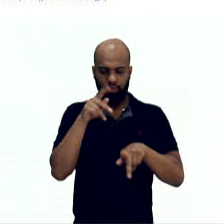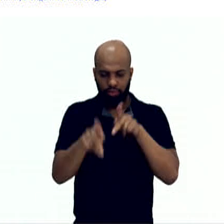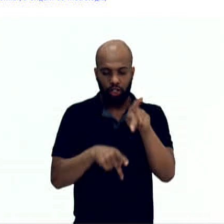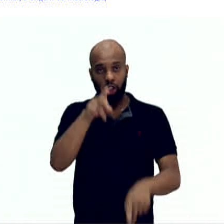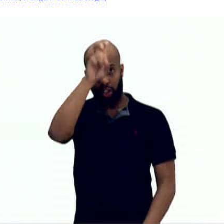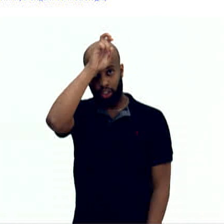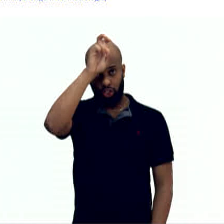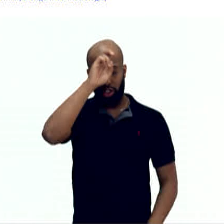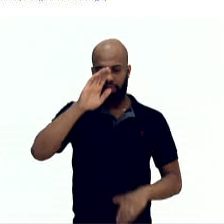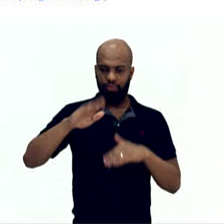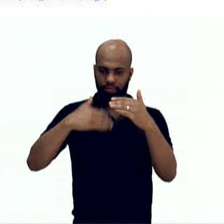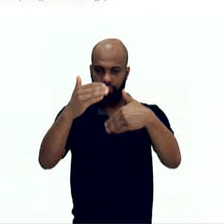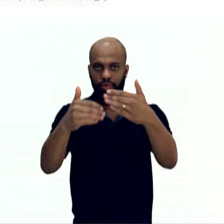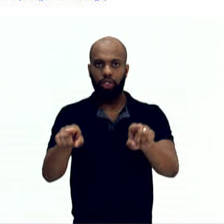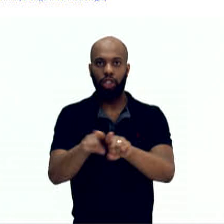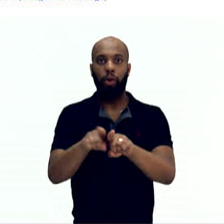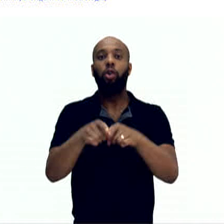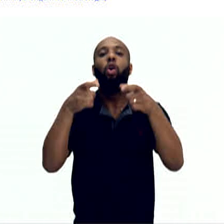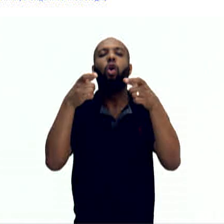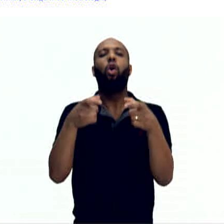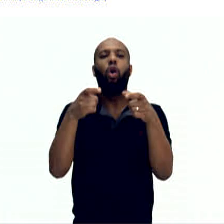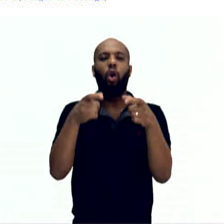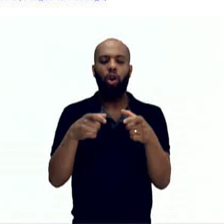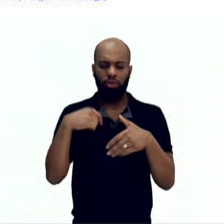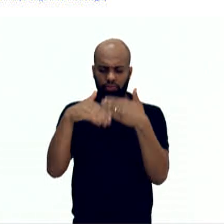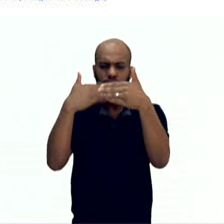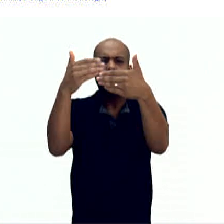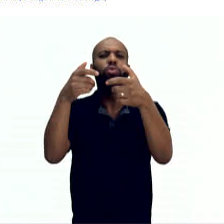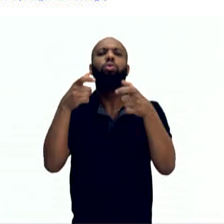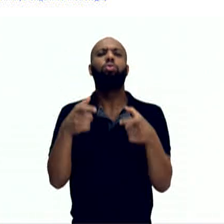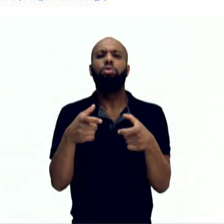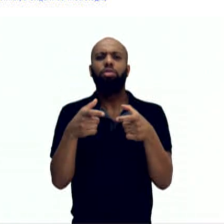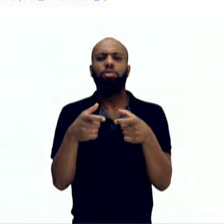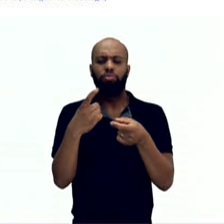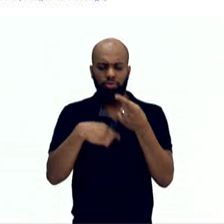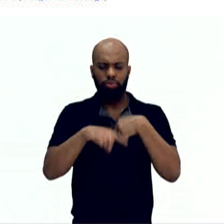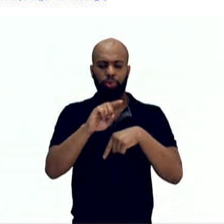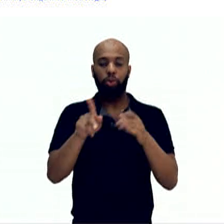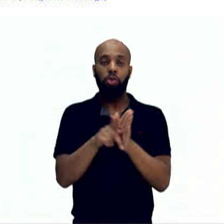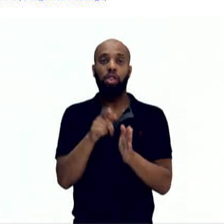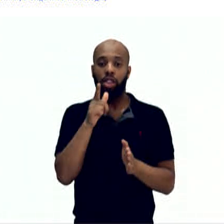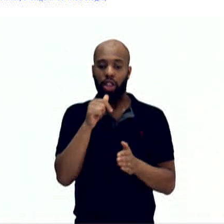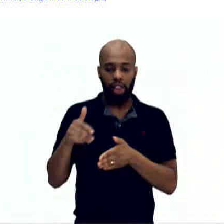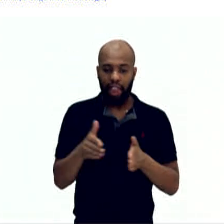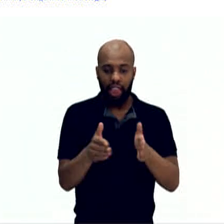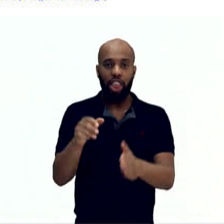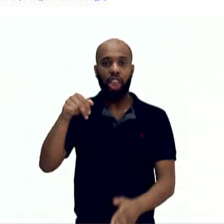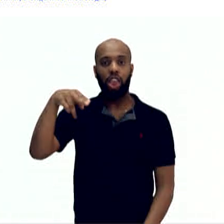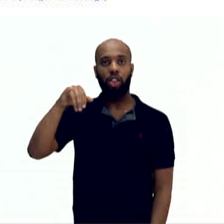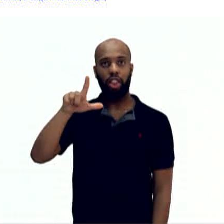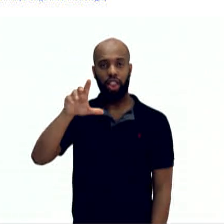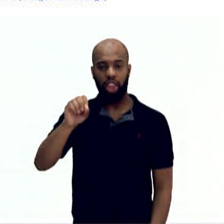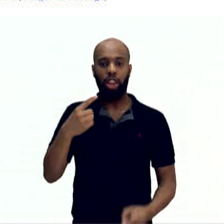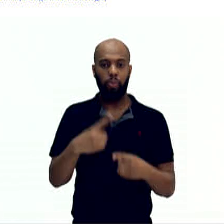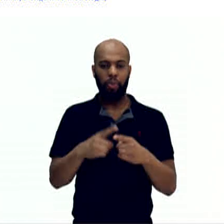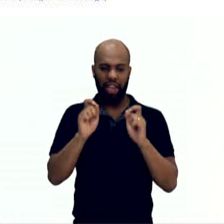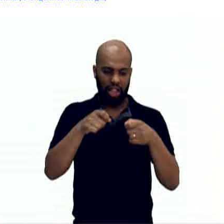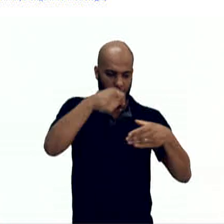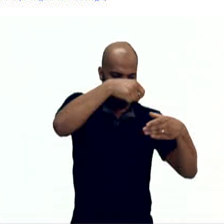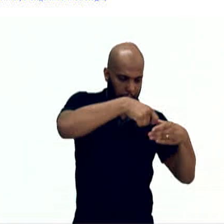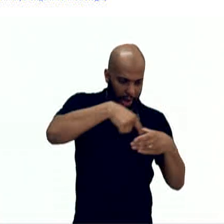medidas, mas dava confusão, muita confusão. Então, a humanidade foi sentindo a necessidade de